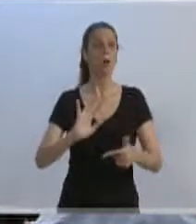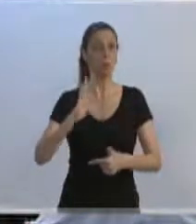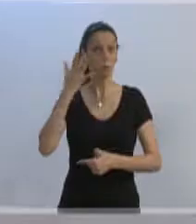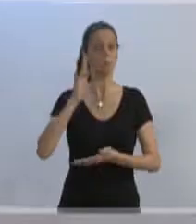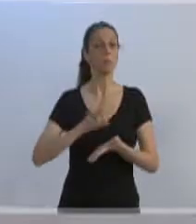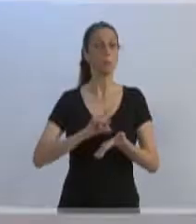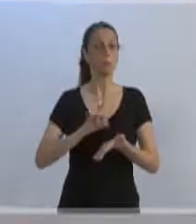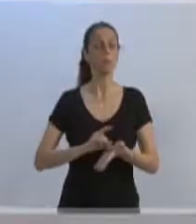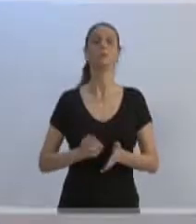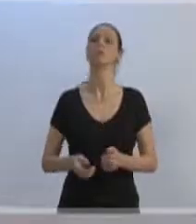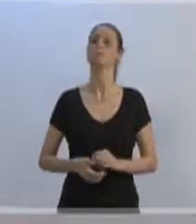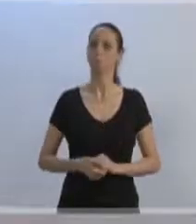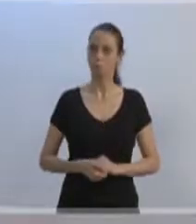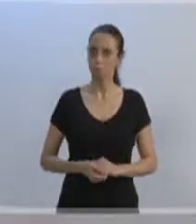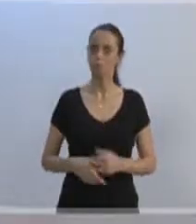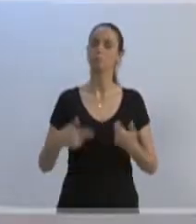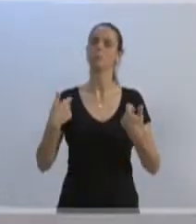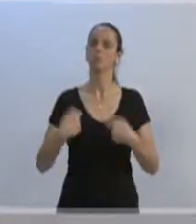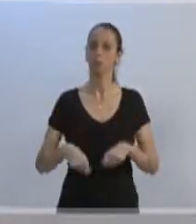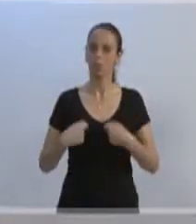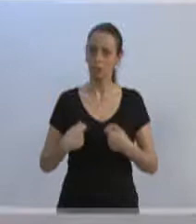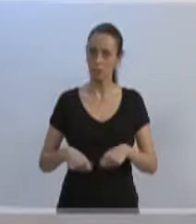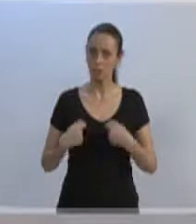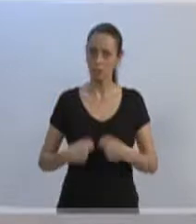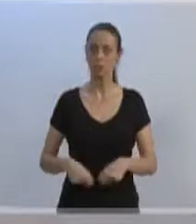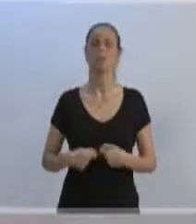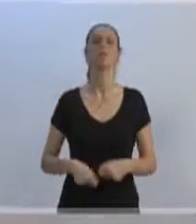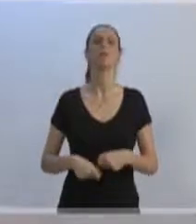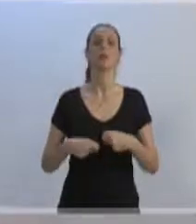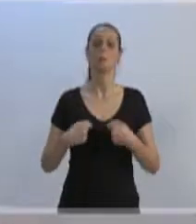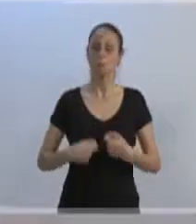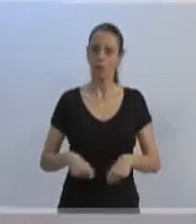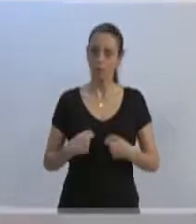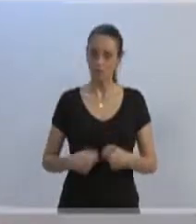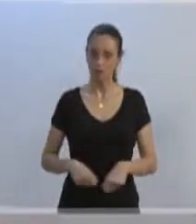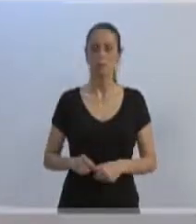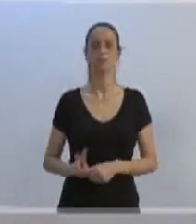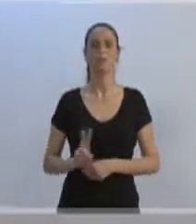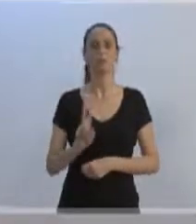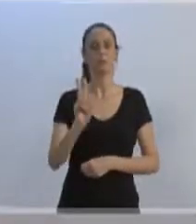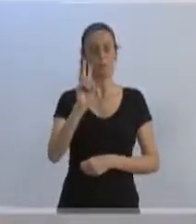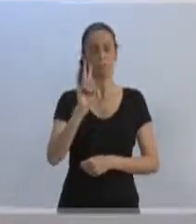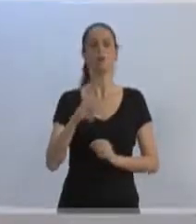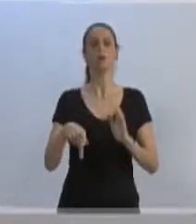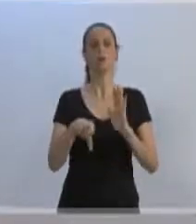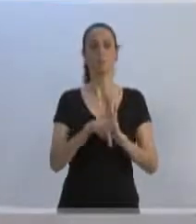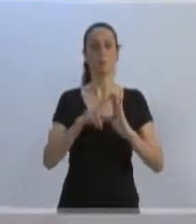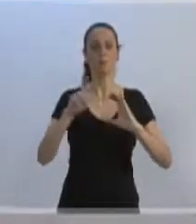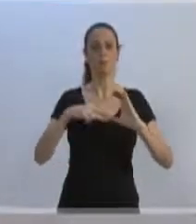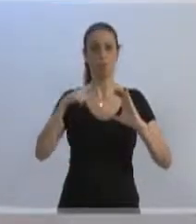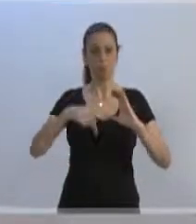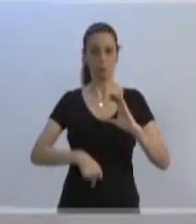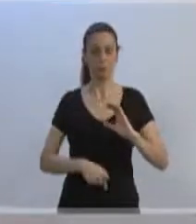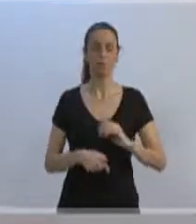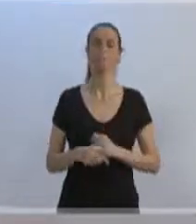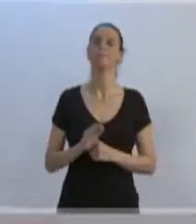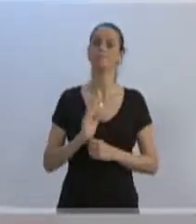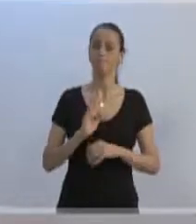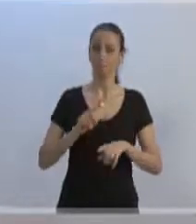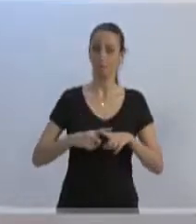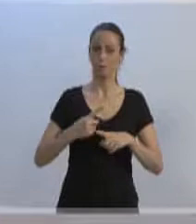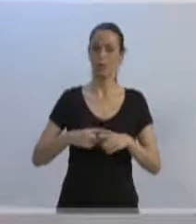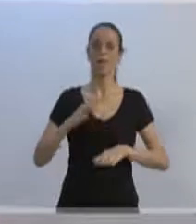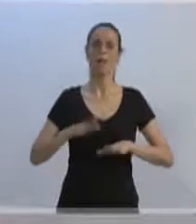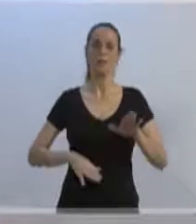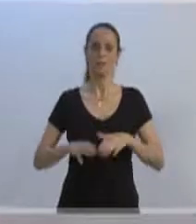nós temos que dá assim o mérito a esta casa legislativa essa casa legislativa que muitas vezes